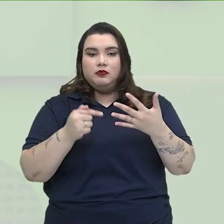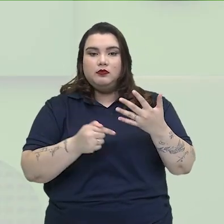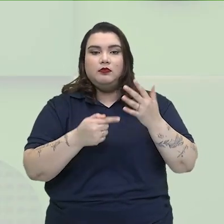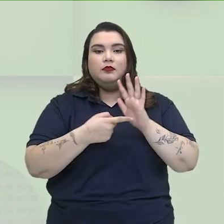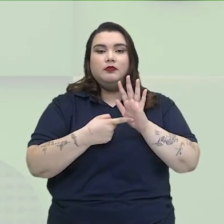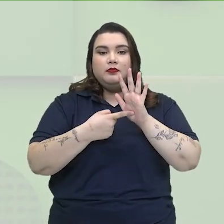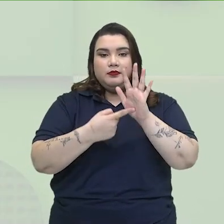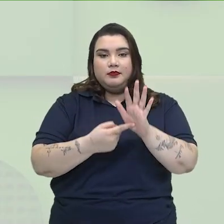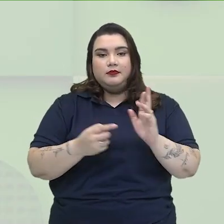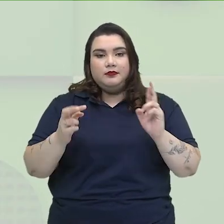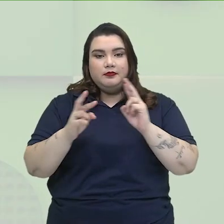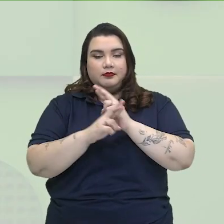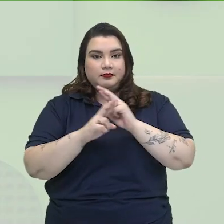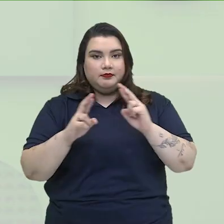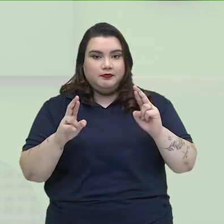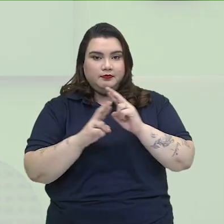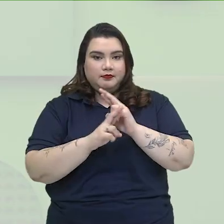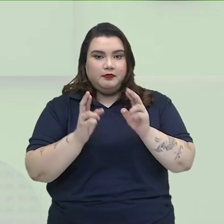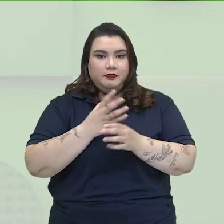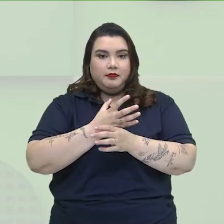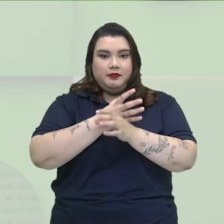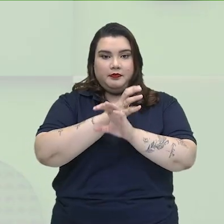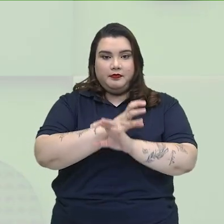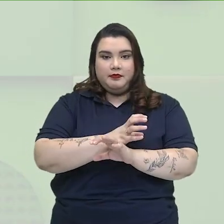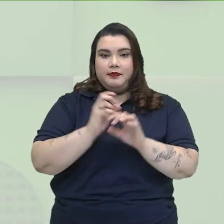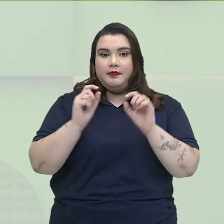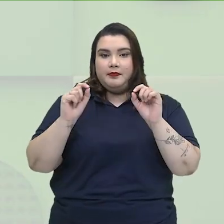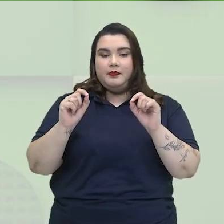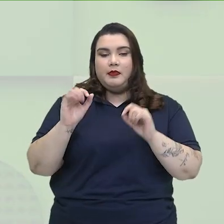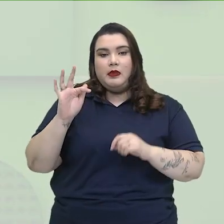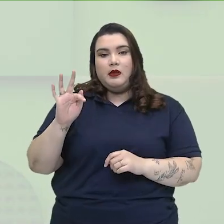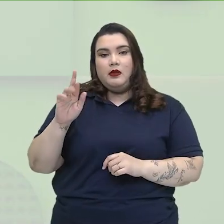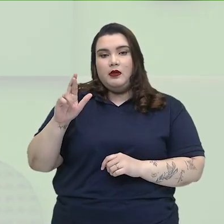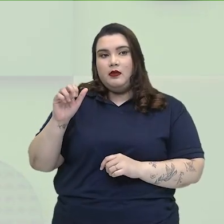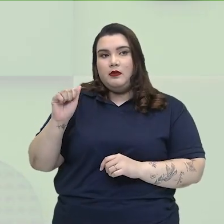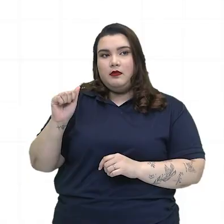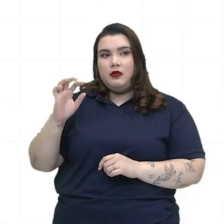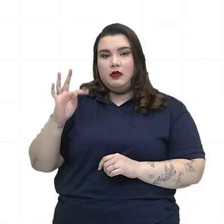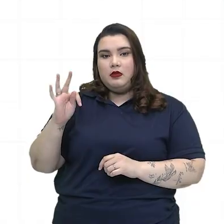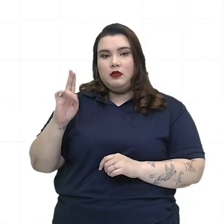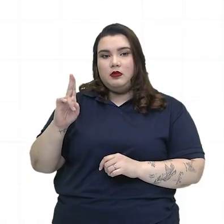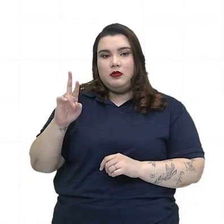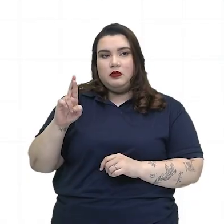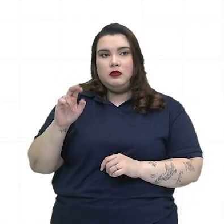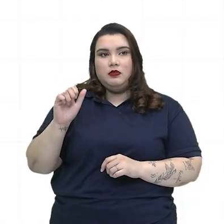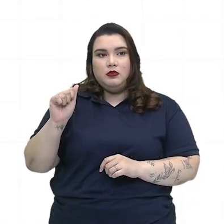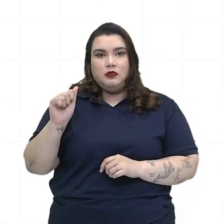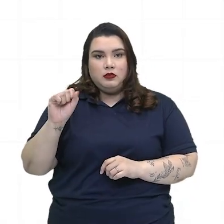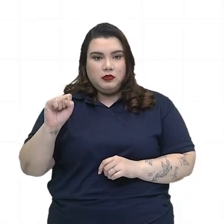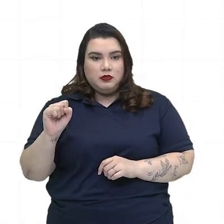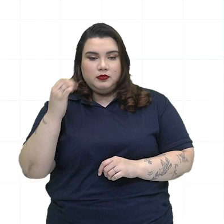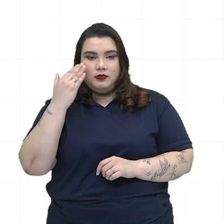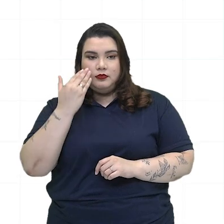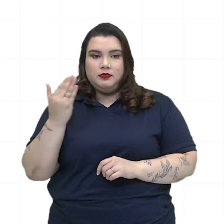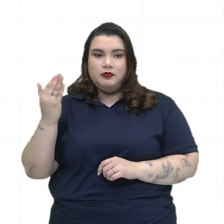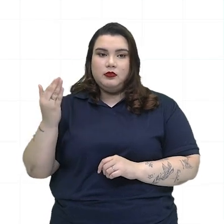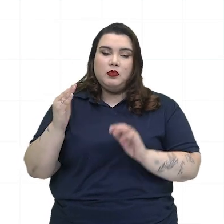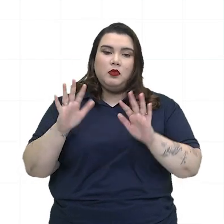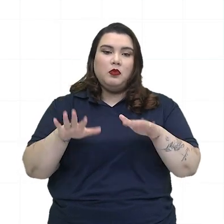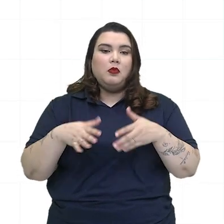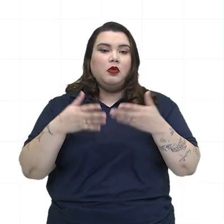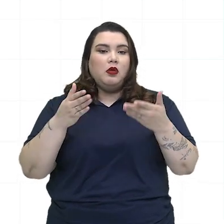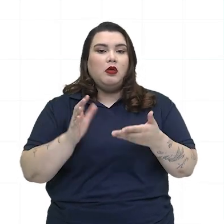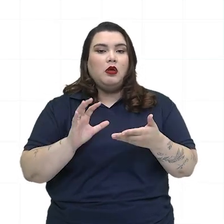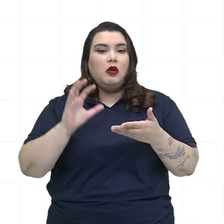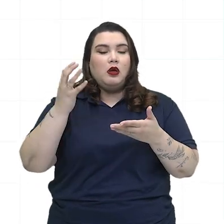ainda relacionadas ao sistema esquelético. Uma delas é a fratura. Então, fraturas, né, quais são as causas delas?